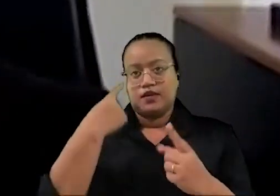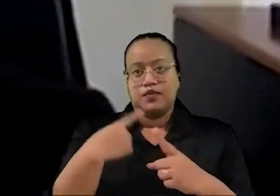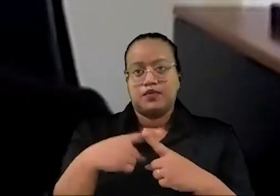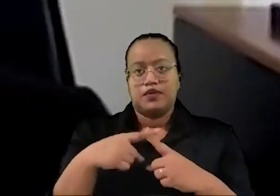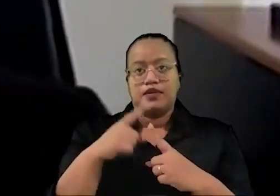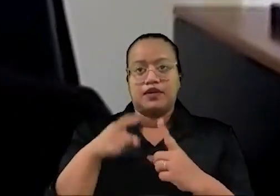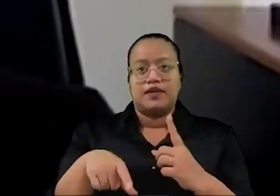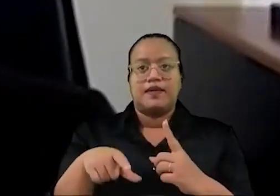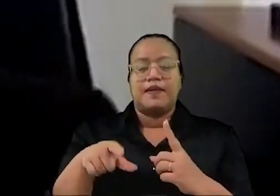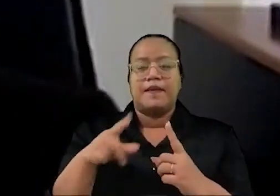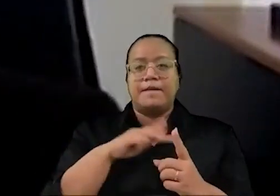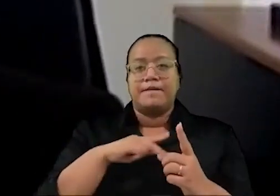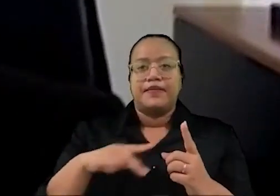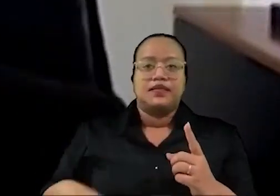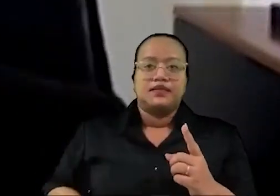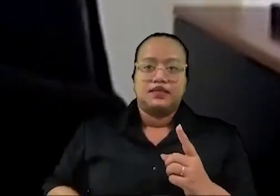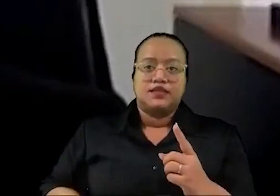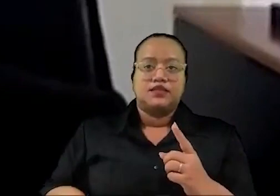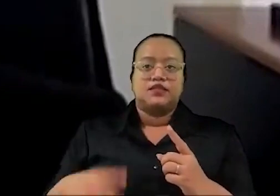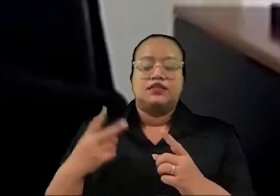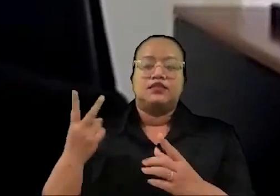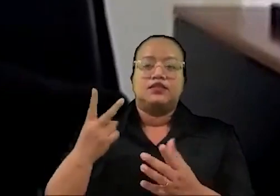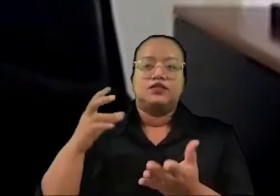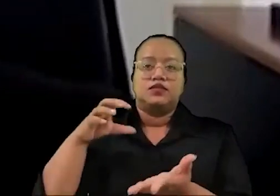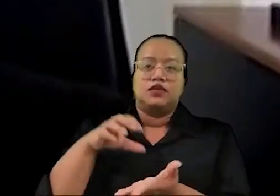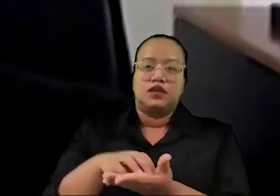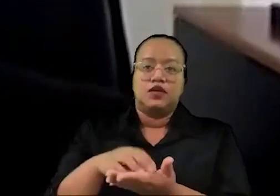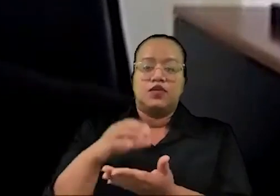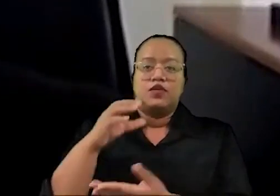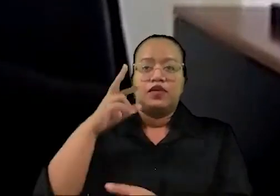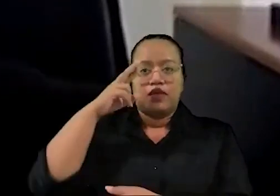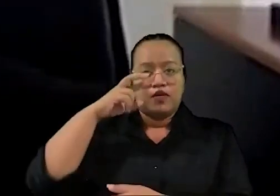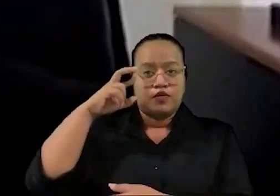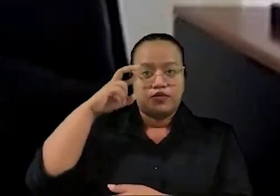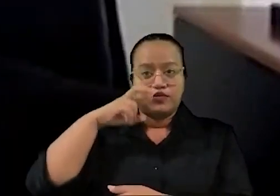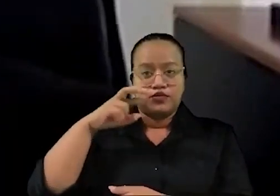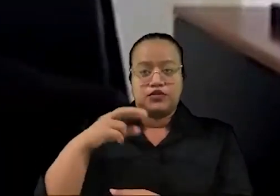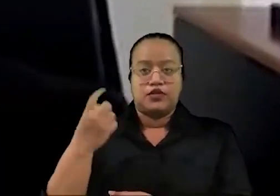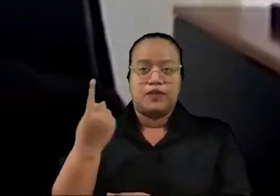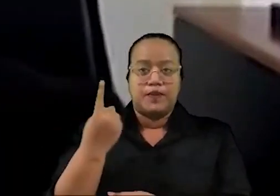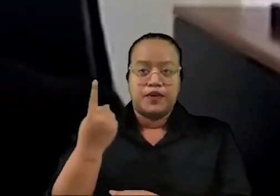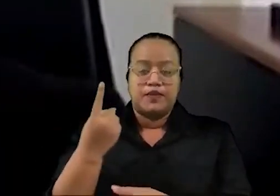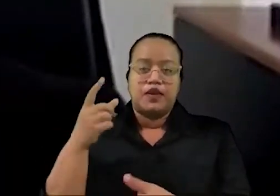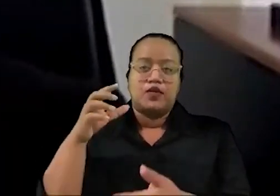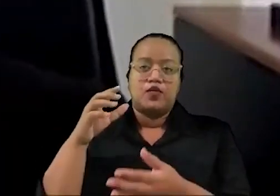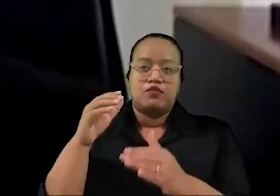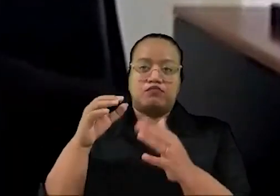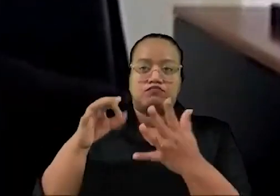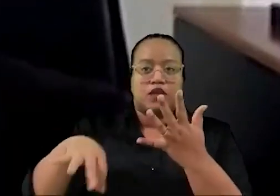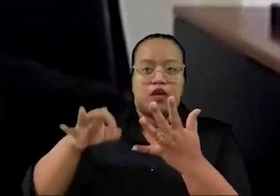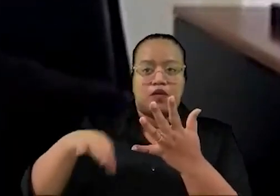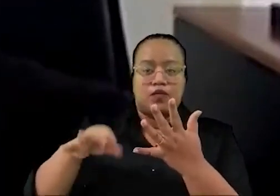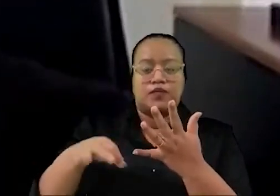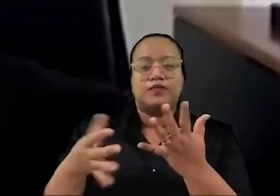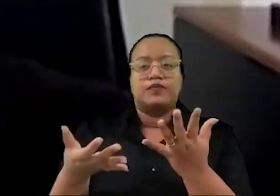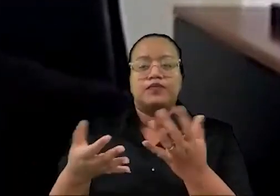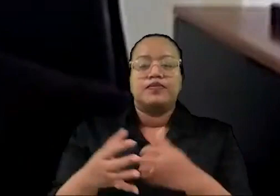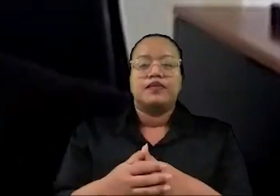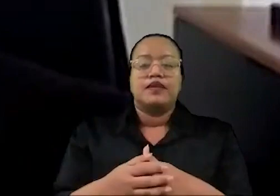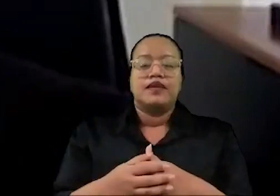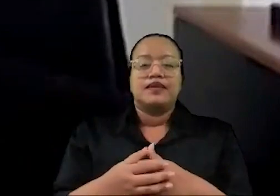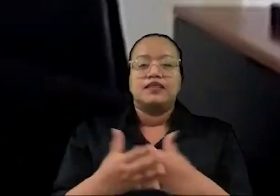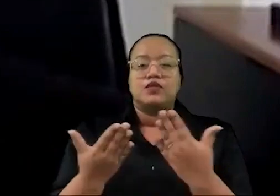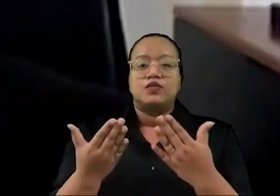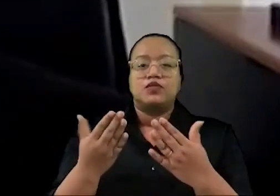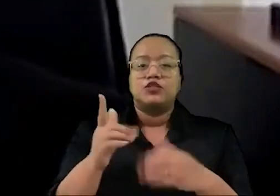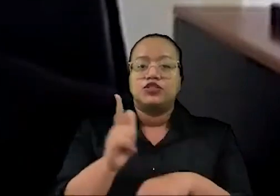grau e a corregedoria regendo o primeiro grau. E desde duas gestões anteriores, a gente conseguiu unificar isso e